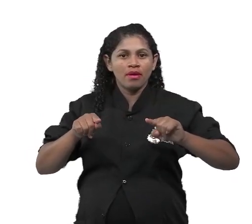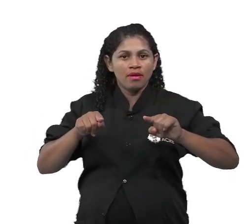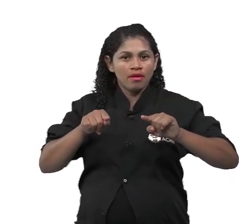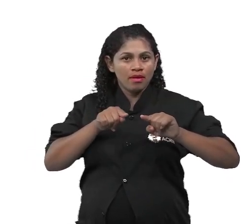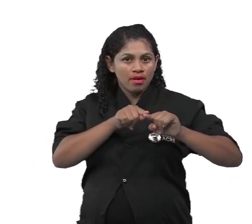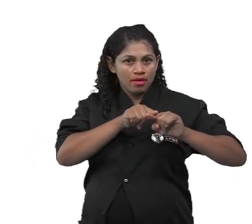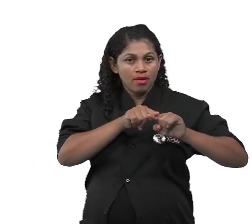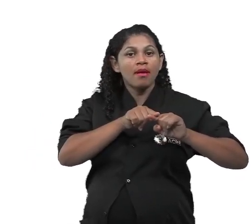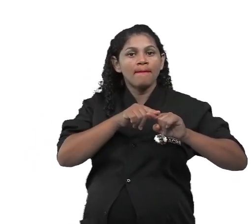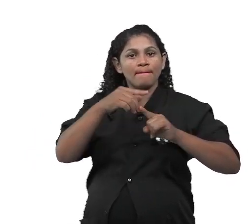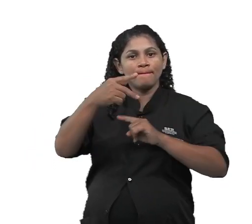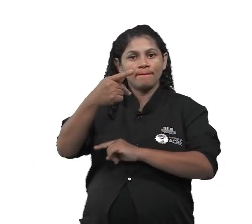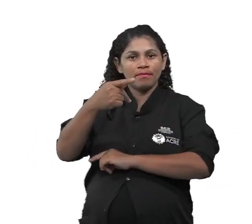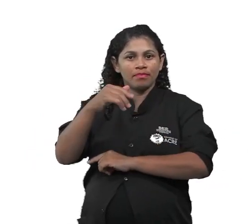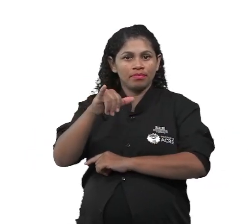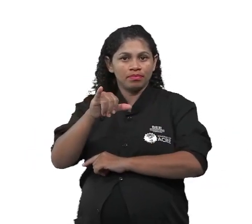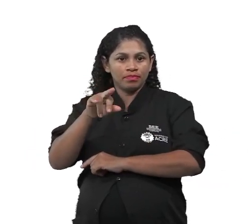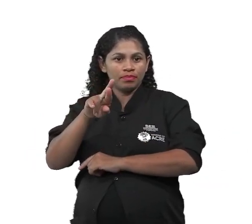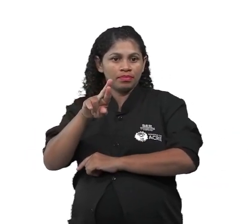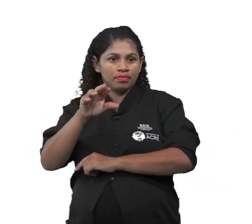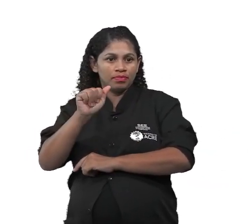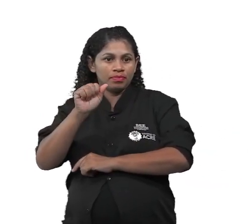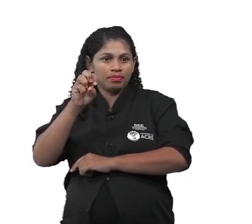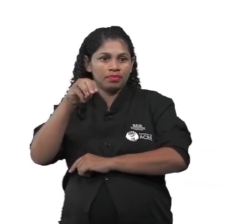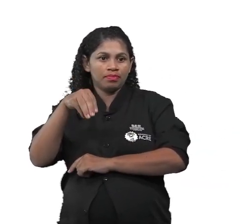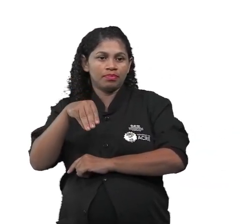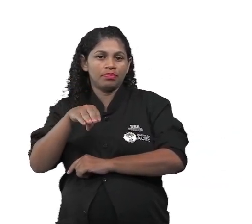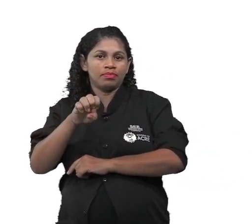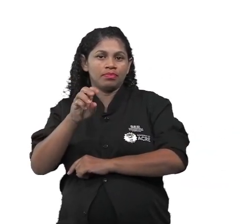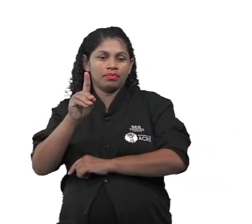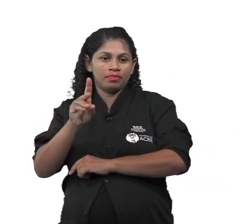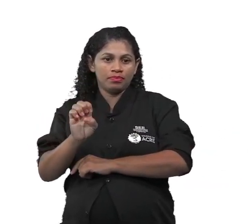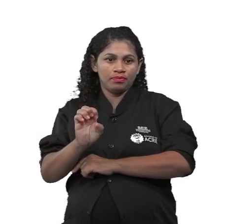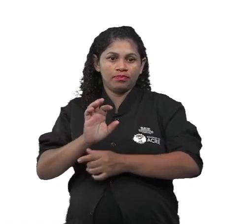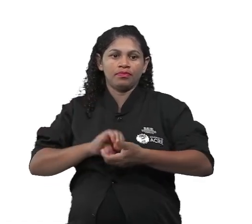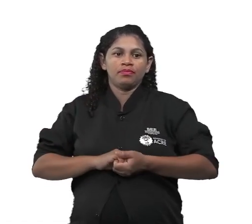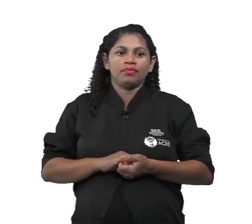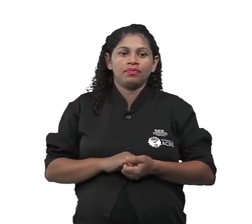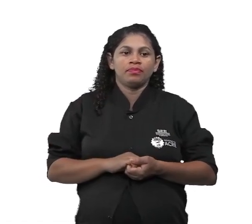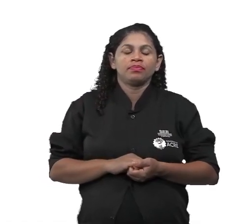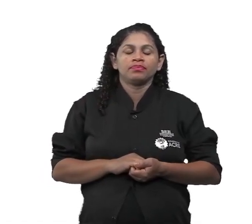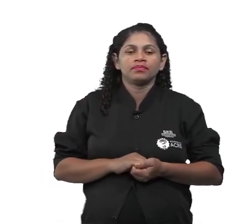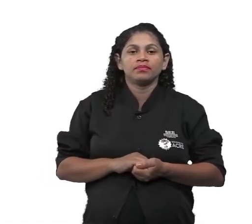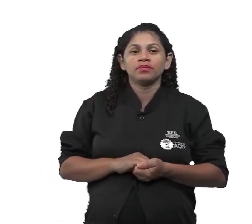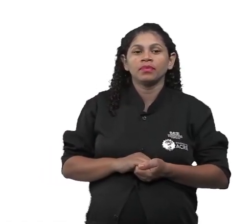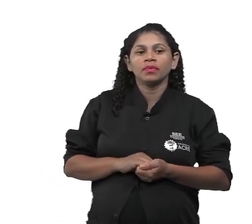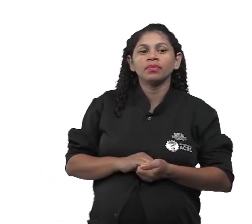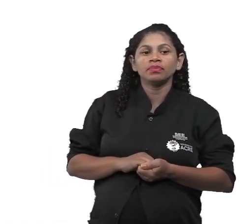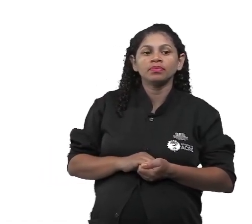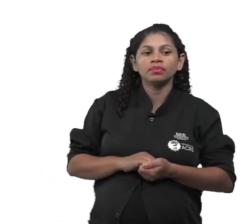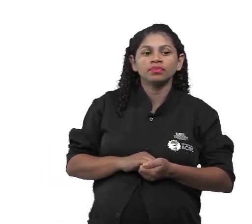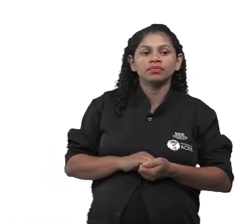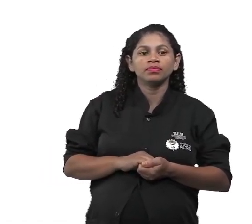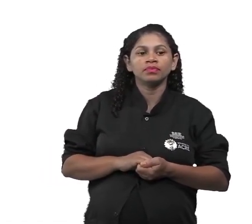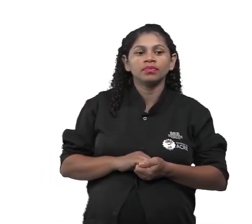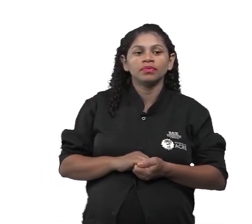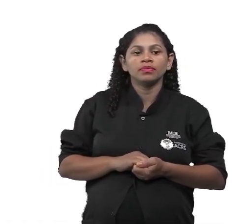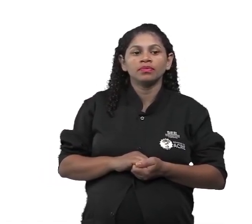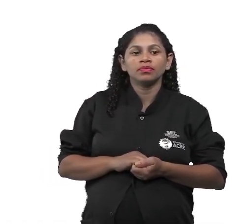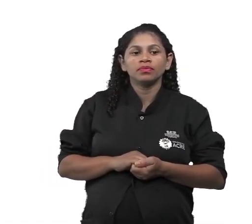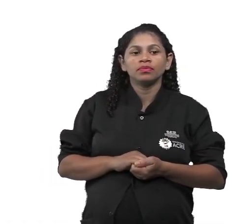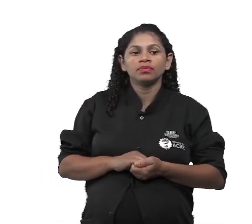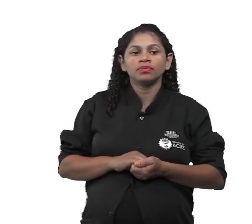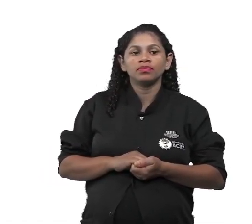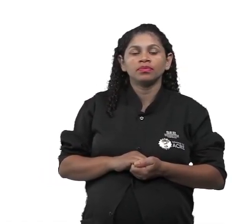suponha que nós conhecemos o volume do prisma triangular. Esse aqui é um prisma triangular,